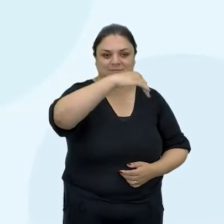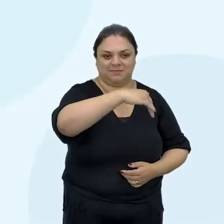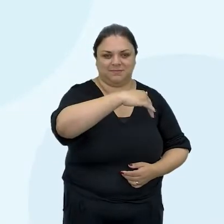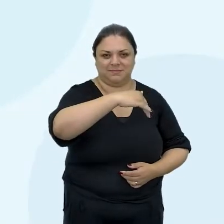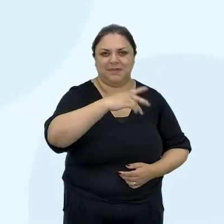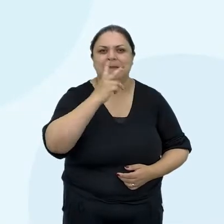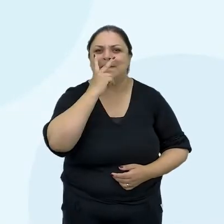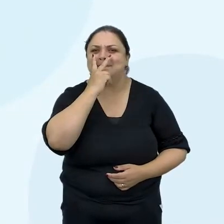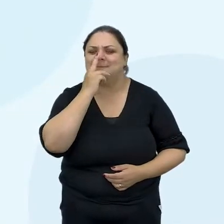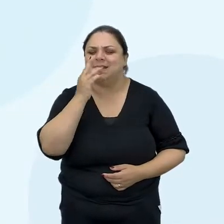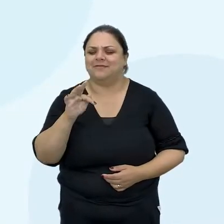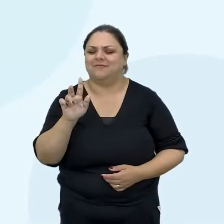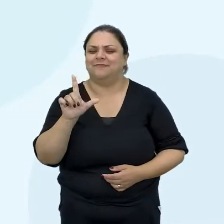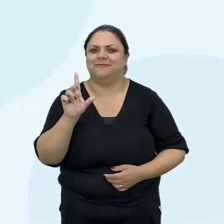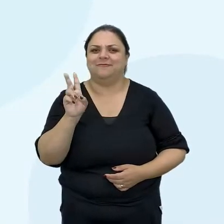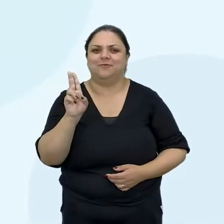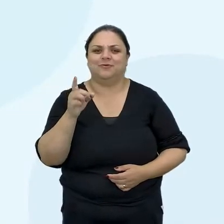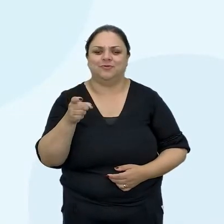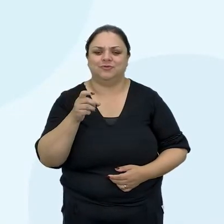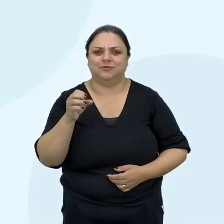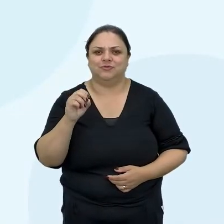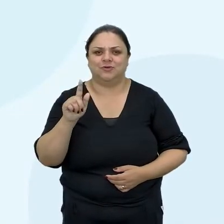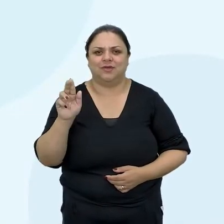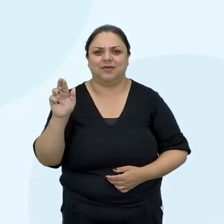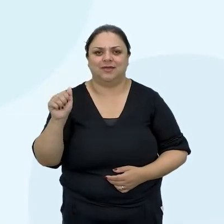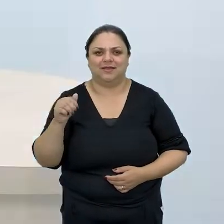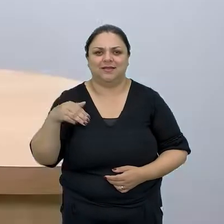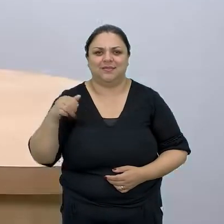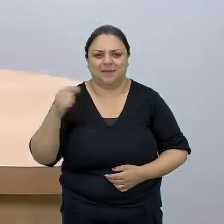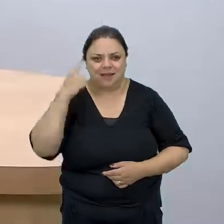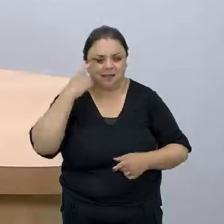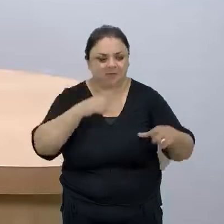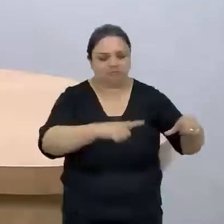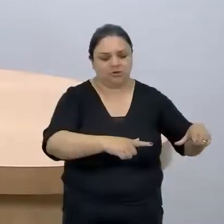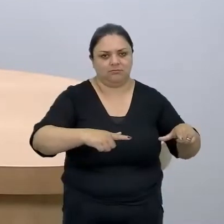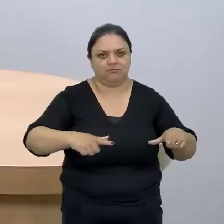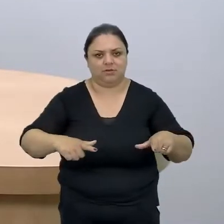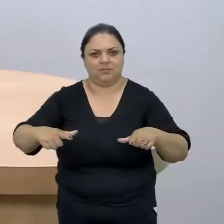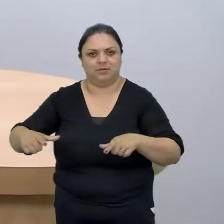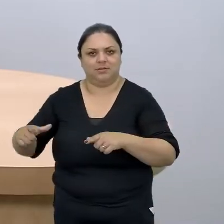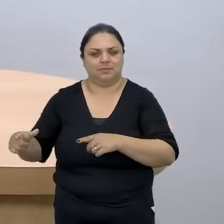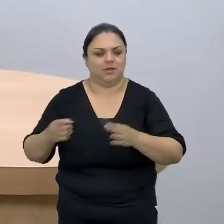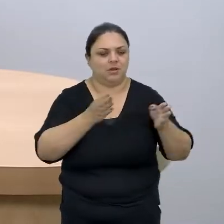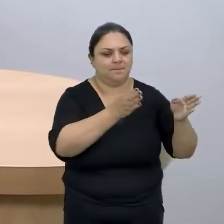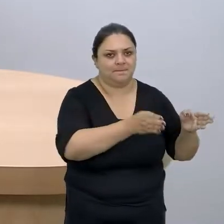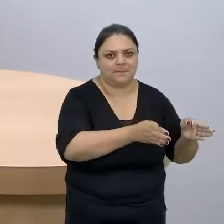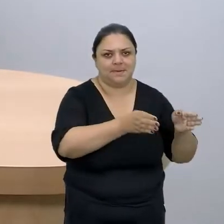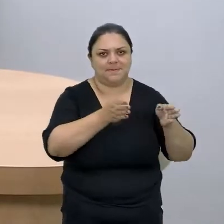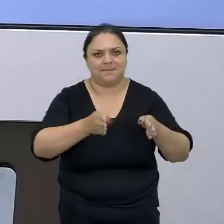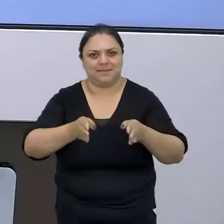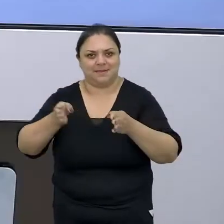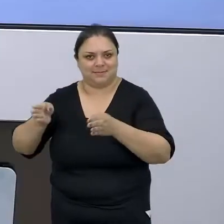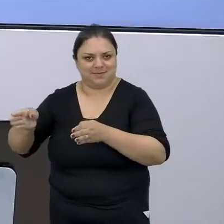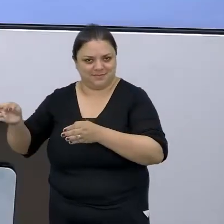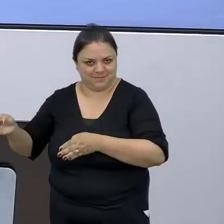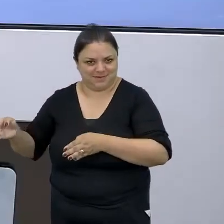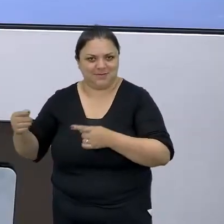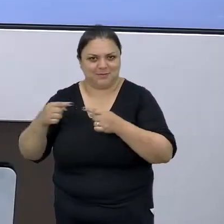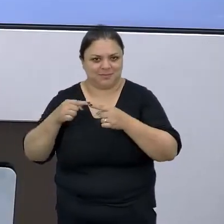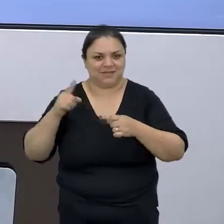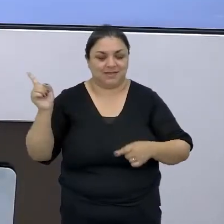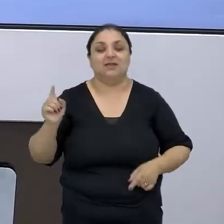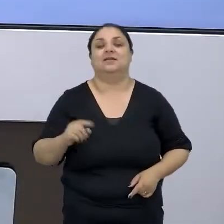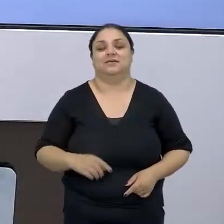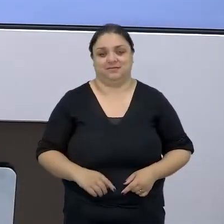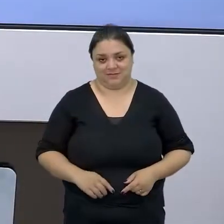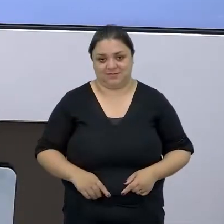fluxograma. E a professora Viviane, quando mostrou a programação dela, também começava assim. E tem várias opções, tá? Não é só Sim. essa da setinha verde. Sim.